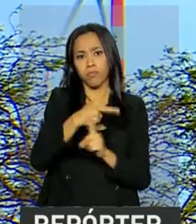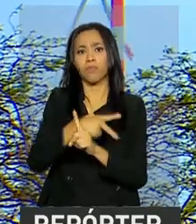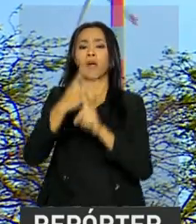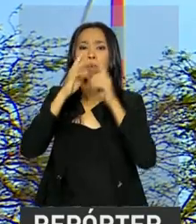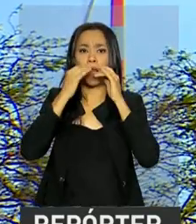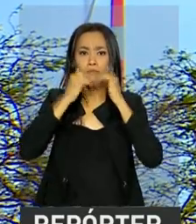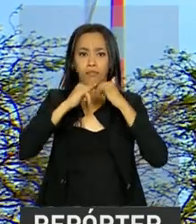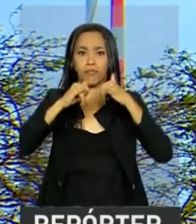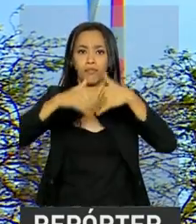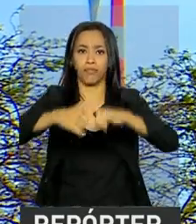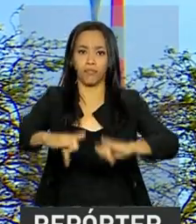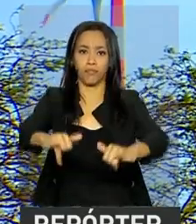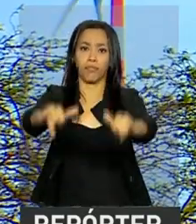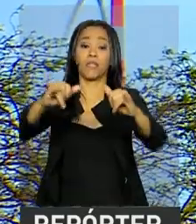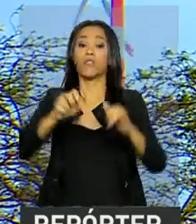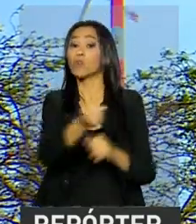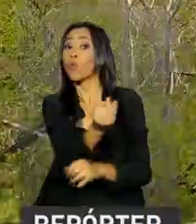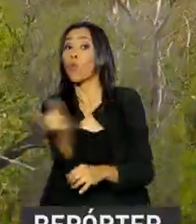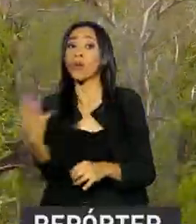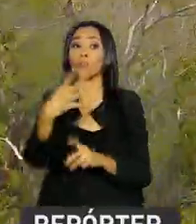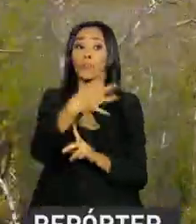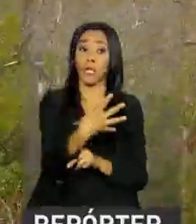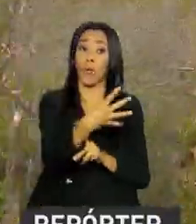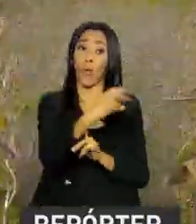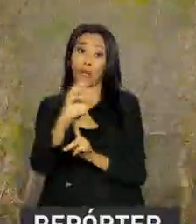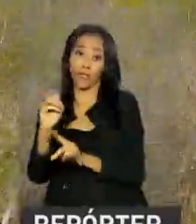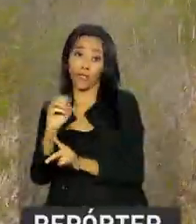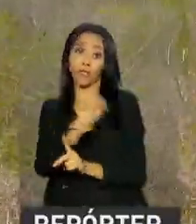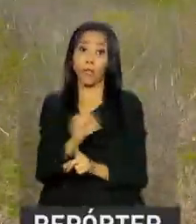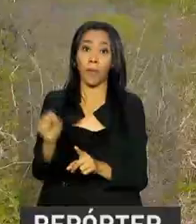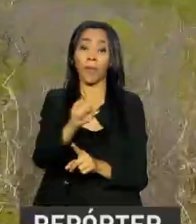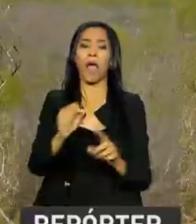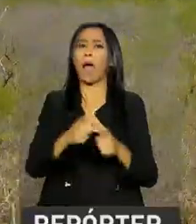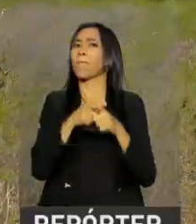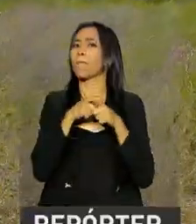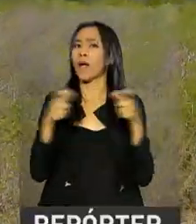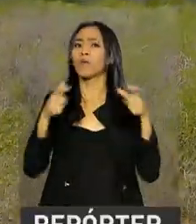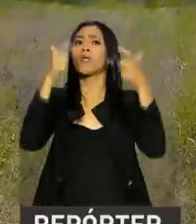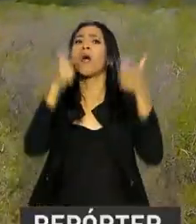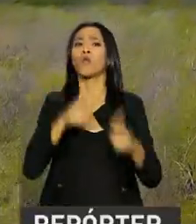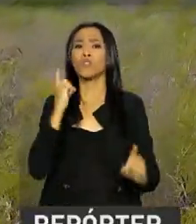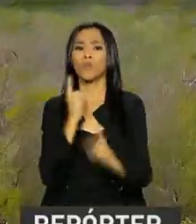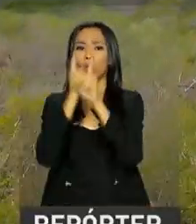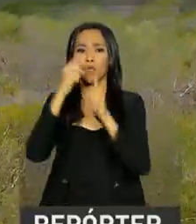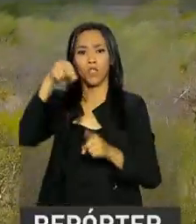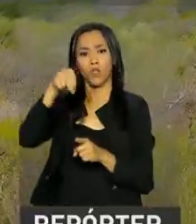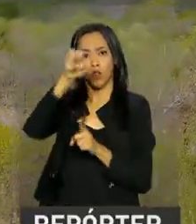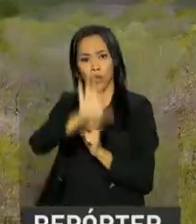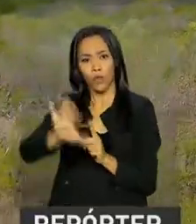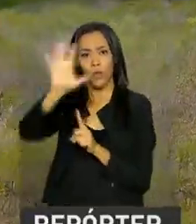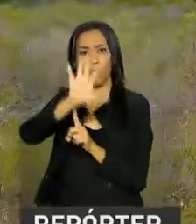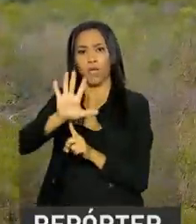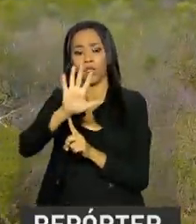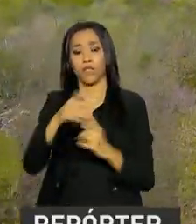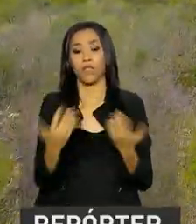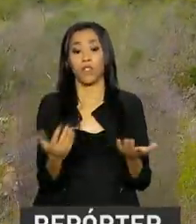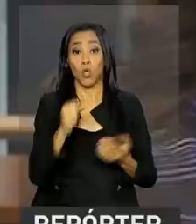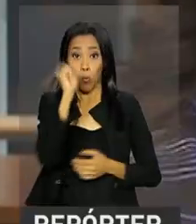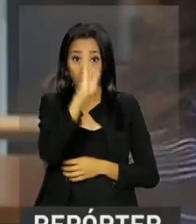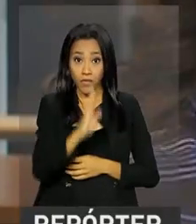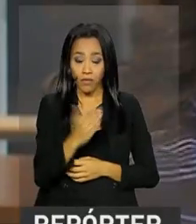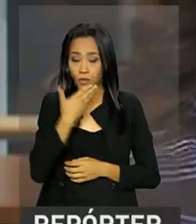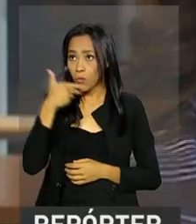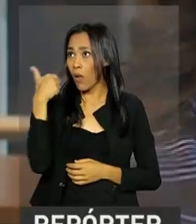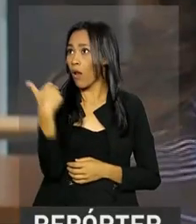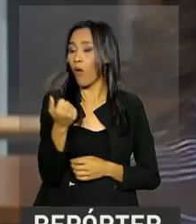São mais de 400 parques eólicos, a maior parte deles no Nordeste. O Brasil tem um dos melhores ventos do mundo